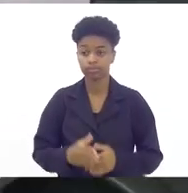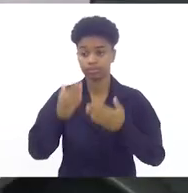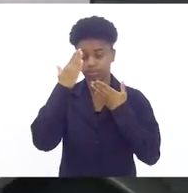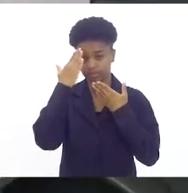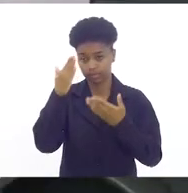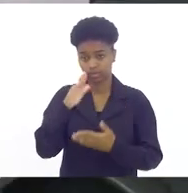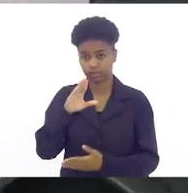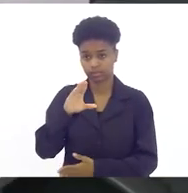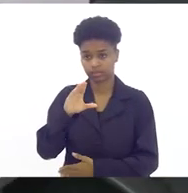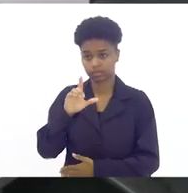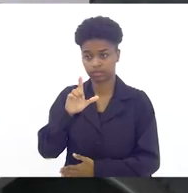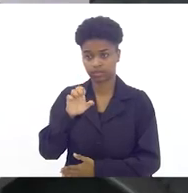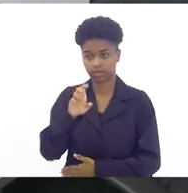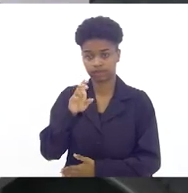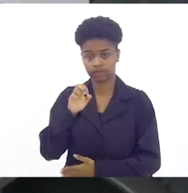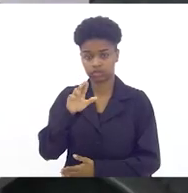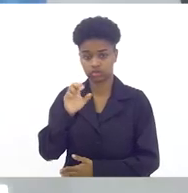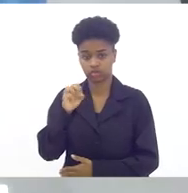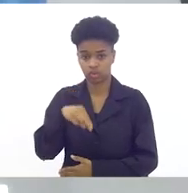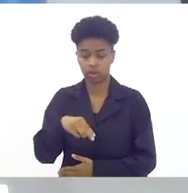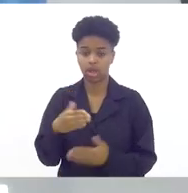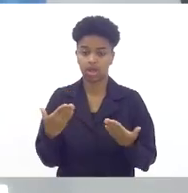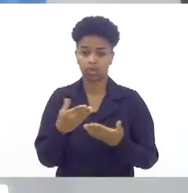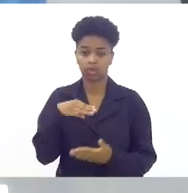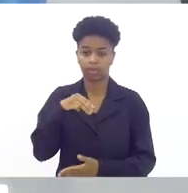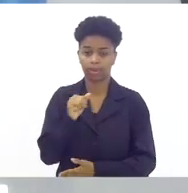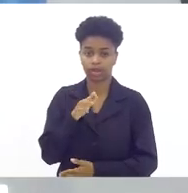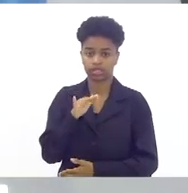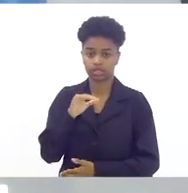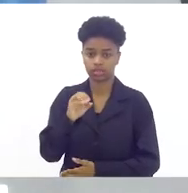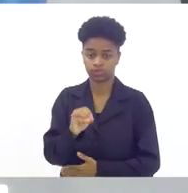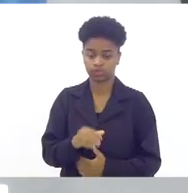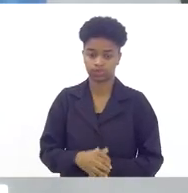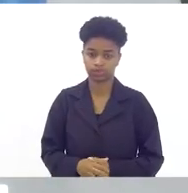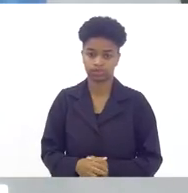Cléverson próxima a falar Márcio Franco